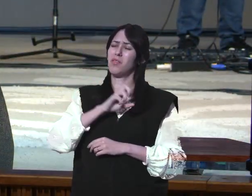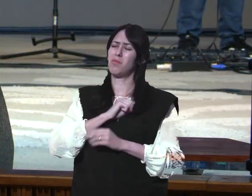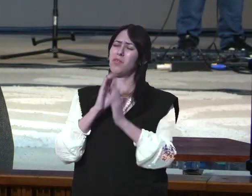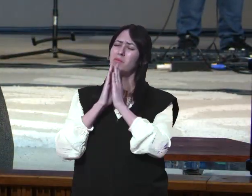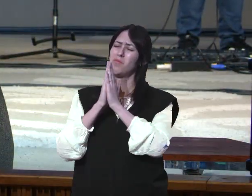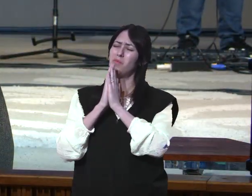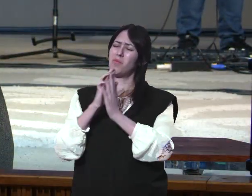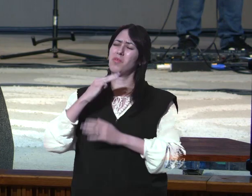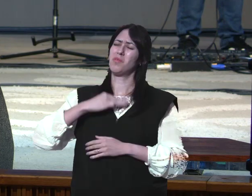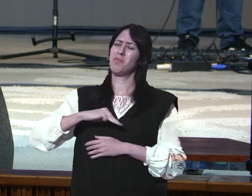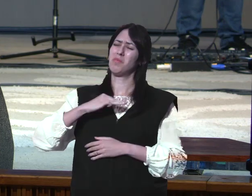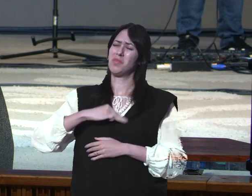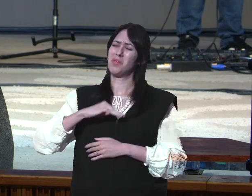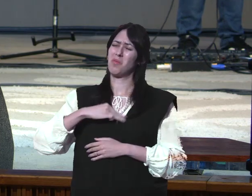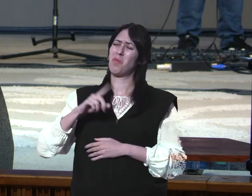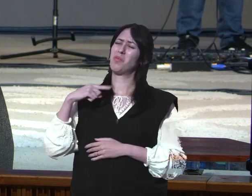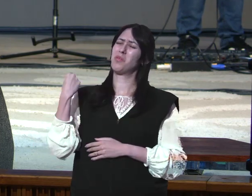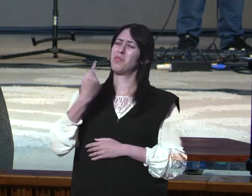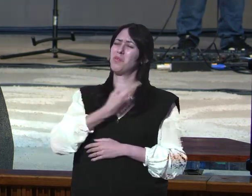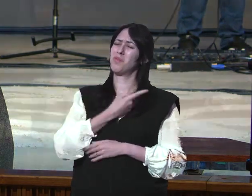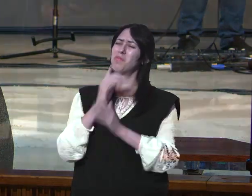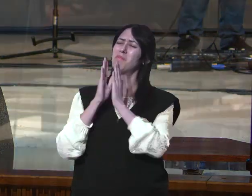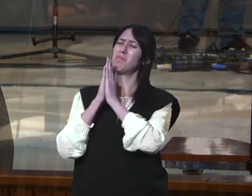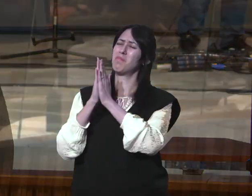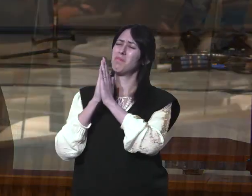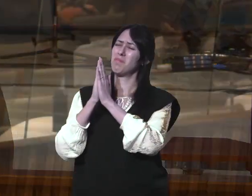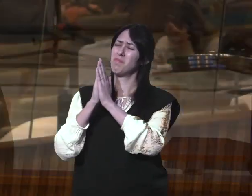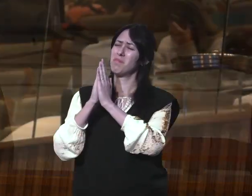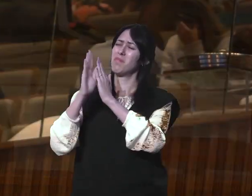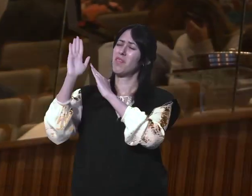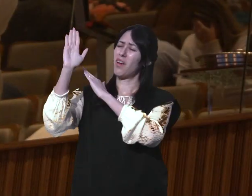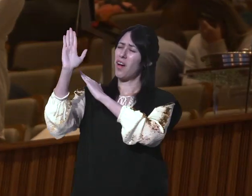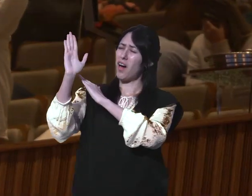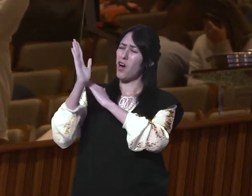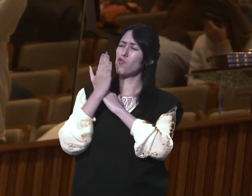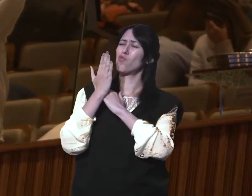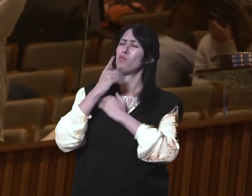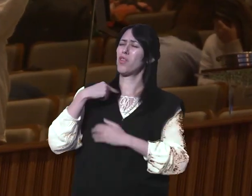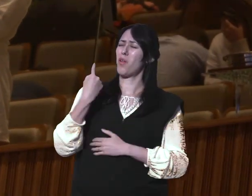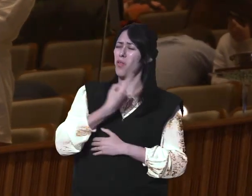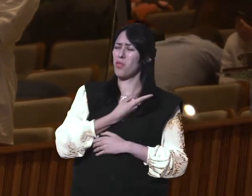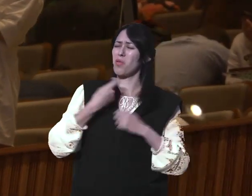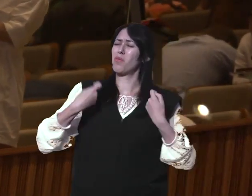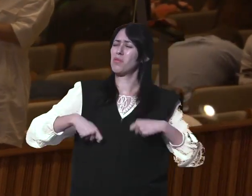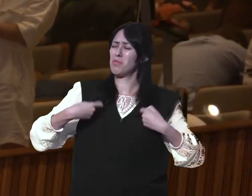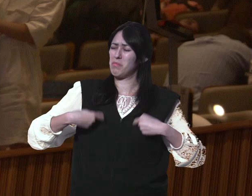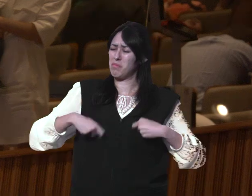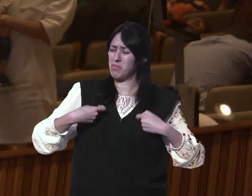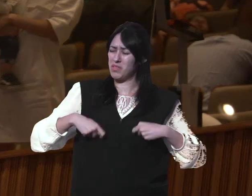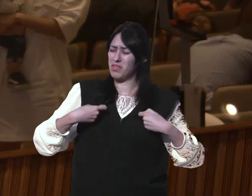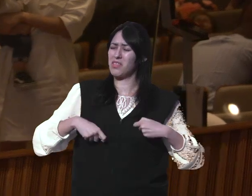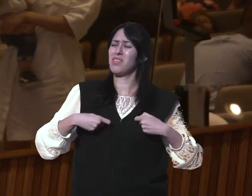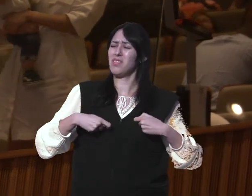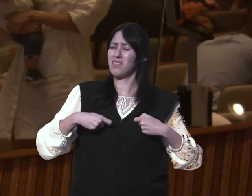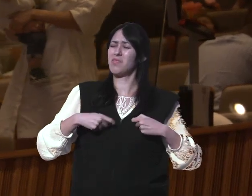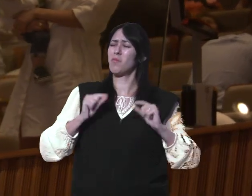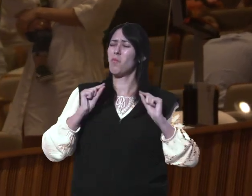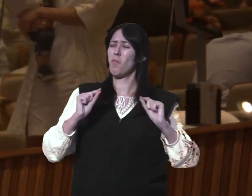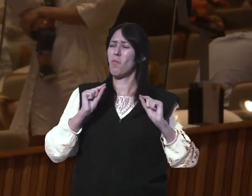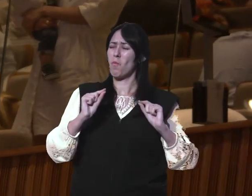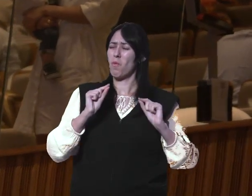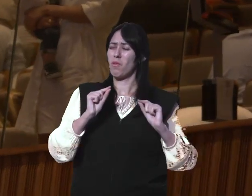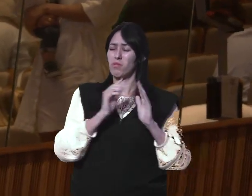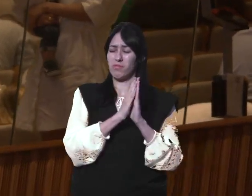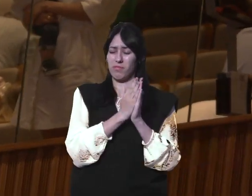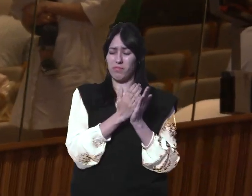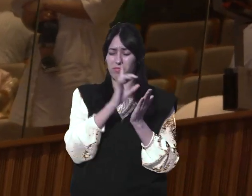nós e nos ajude a ser esse tipo de templo também, aquele que a tua palavra